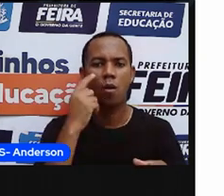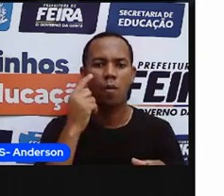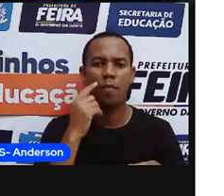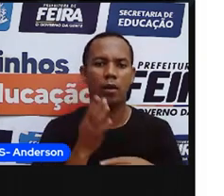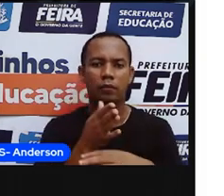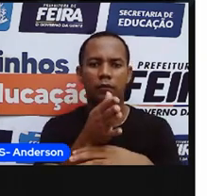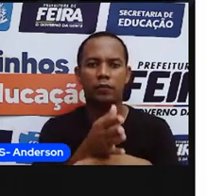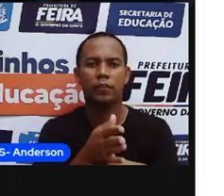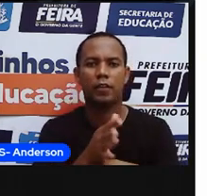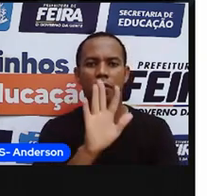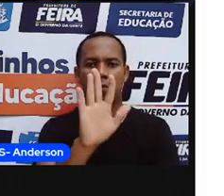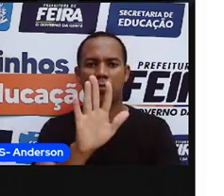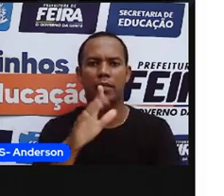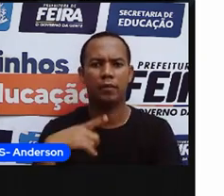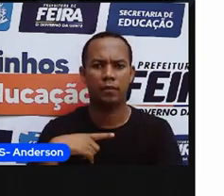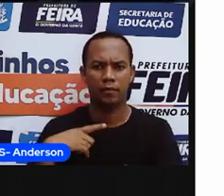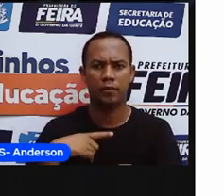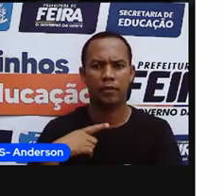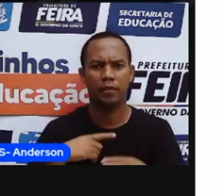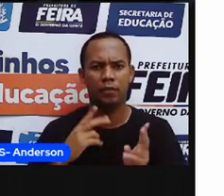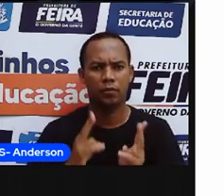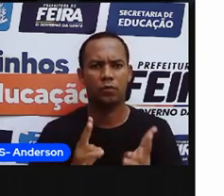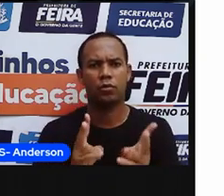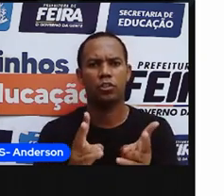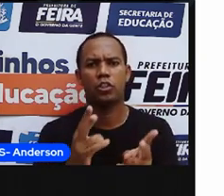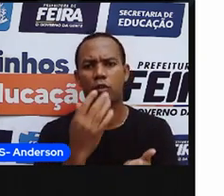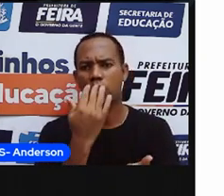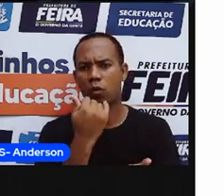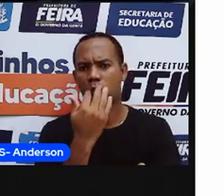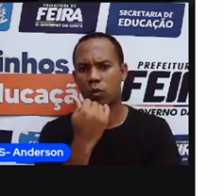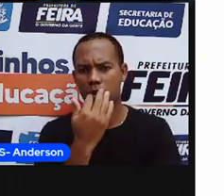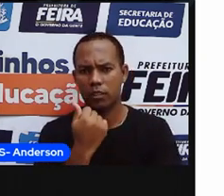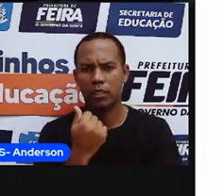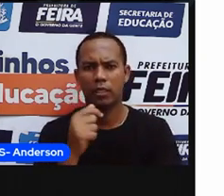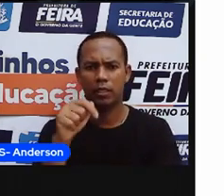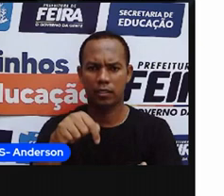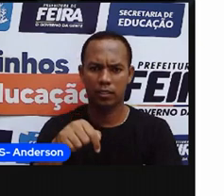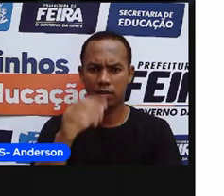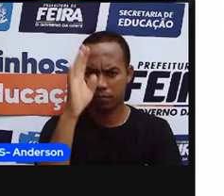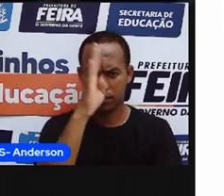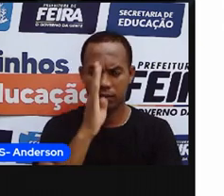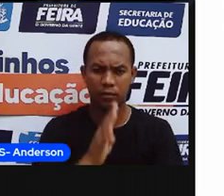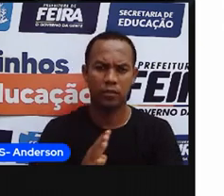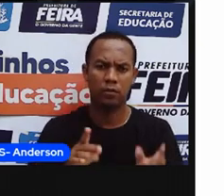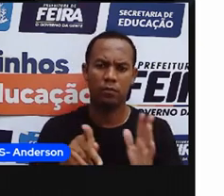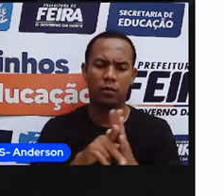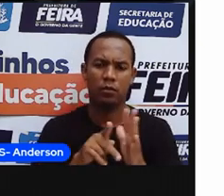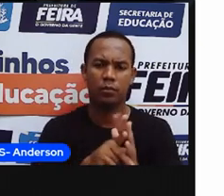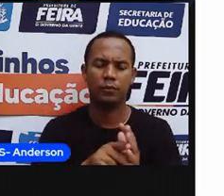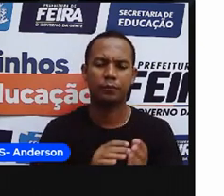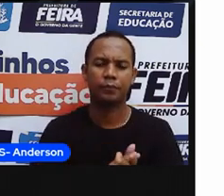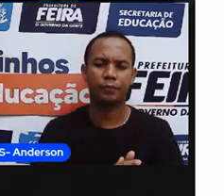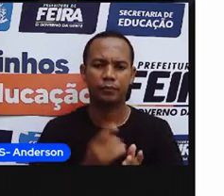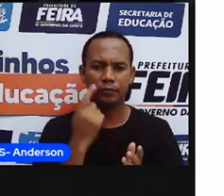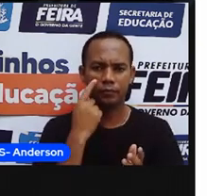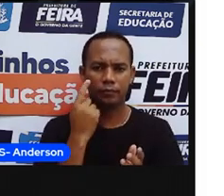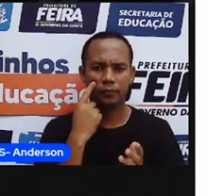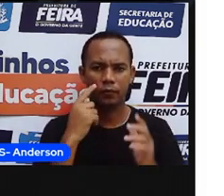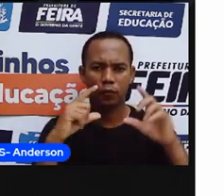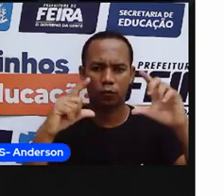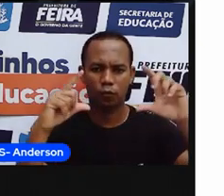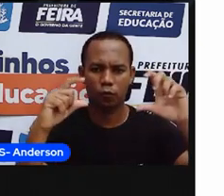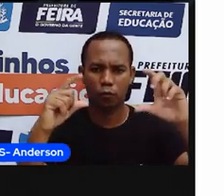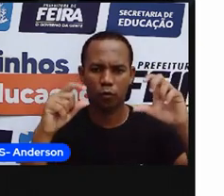indígena permanece em sua essência como culinária tradicional brasileira. Olha para essa foto, né? A maioria